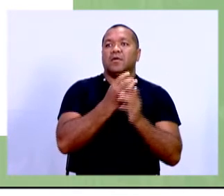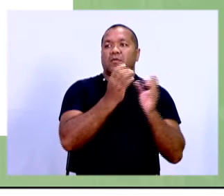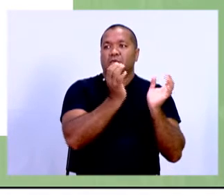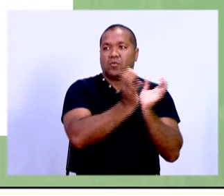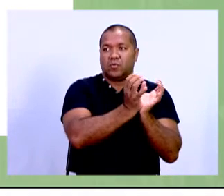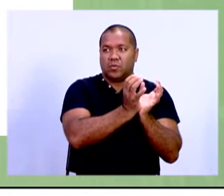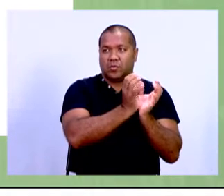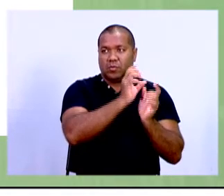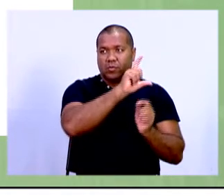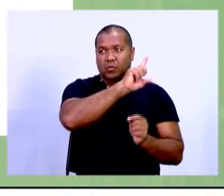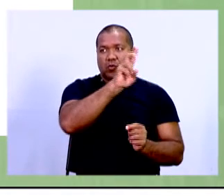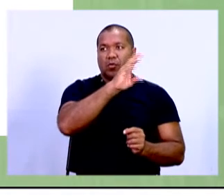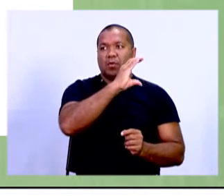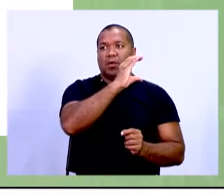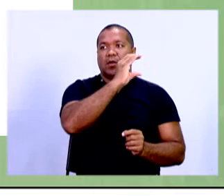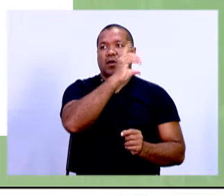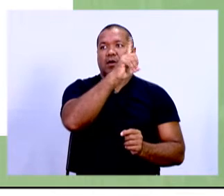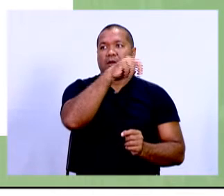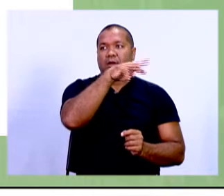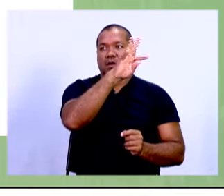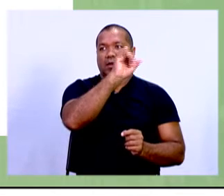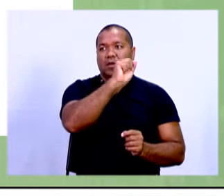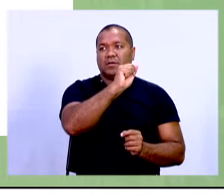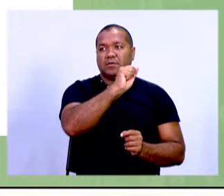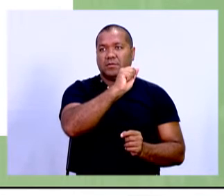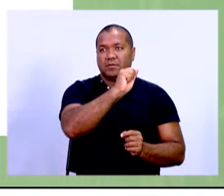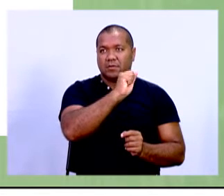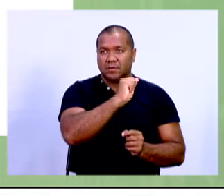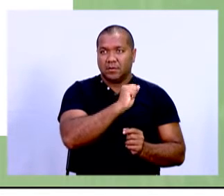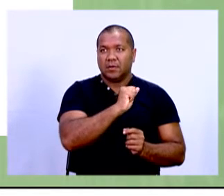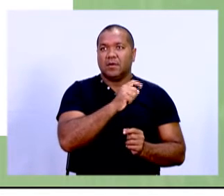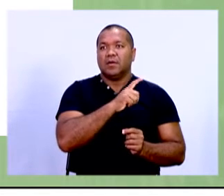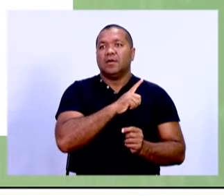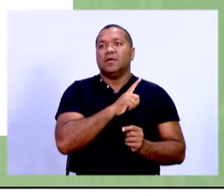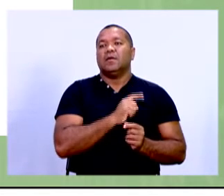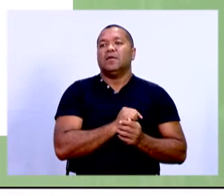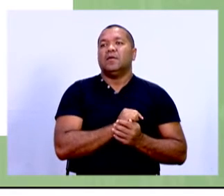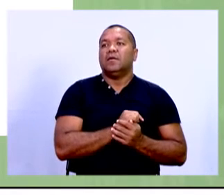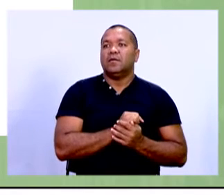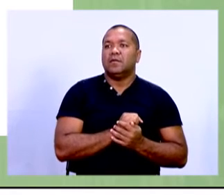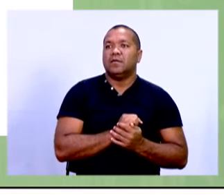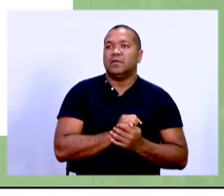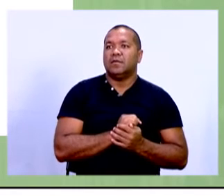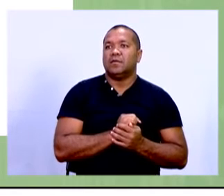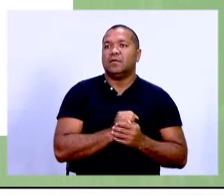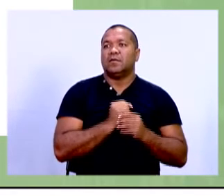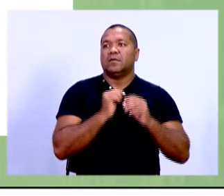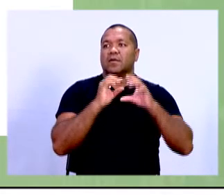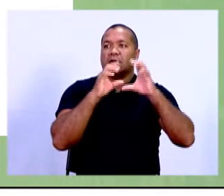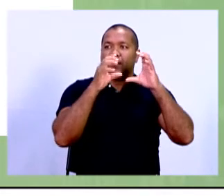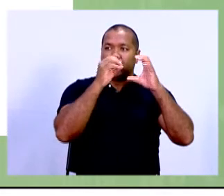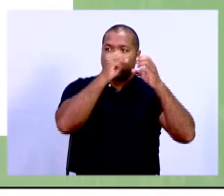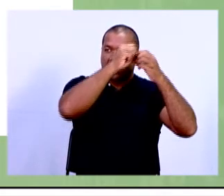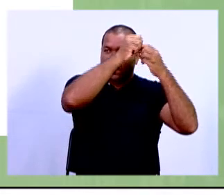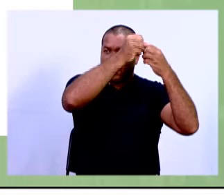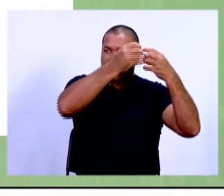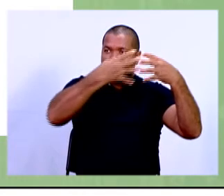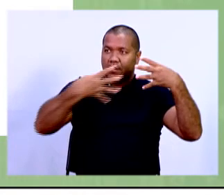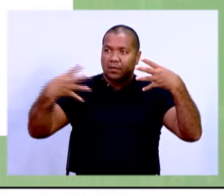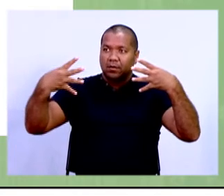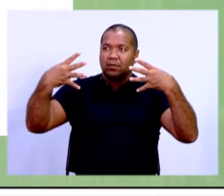classe, uma superclasse, que vai ser oriunda desses outros aqui, para que todas elas já